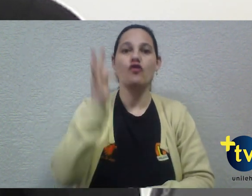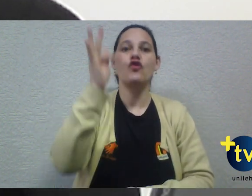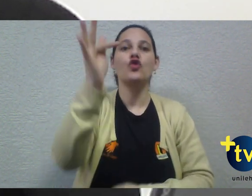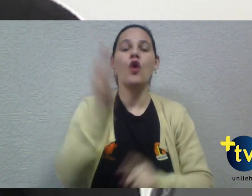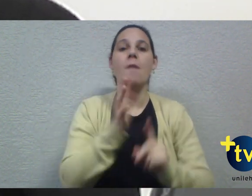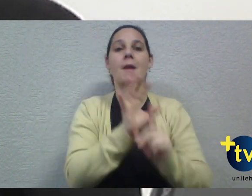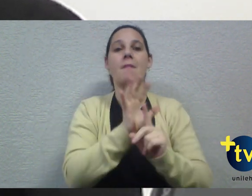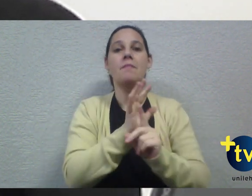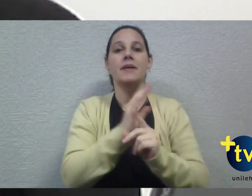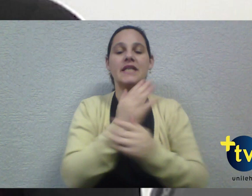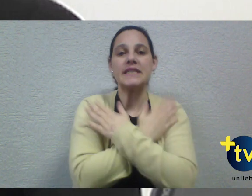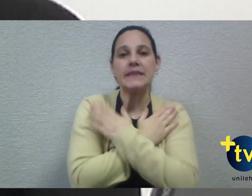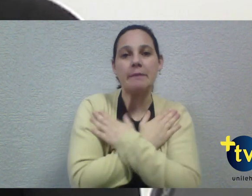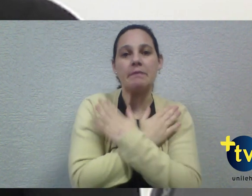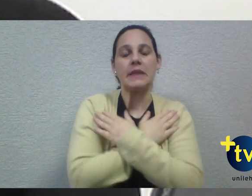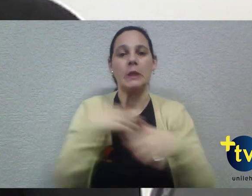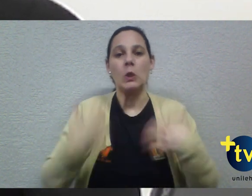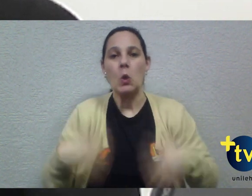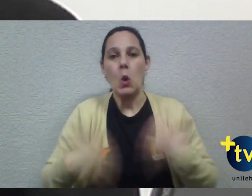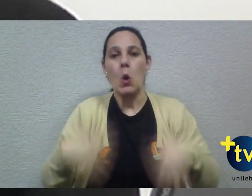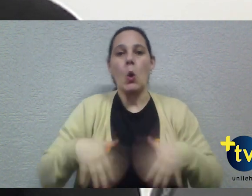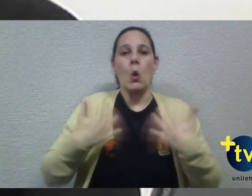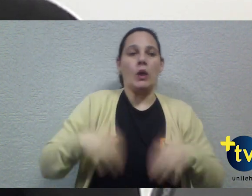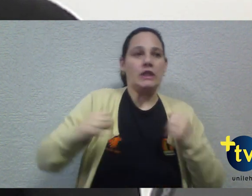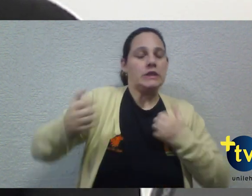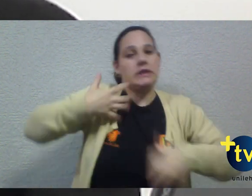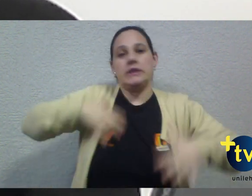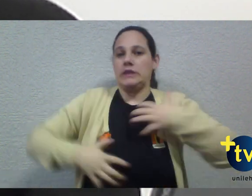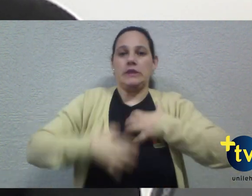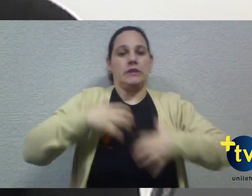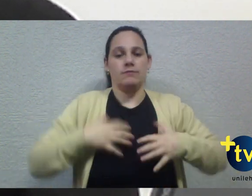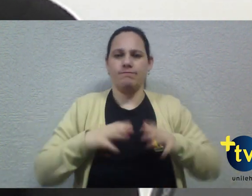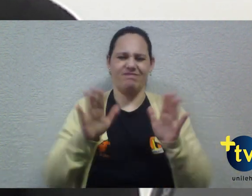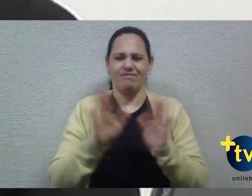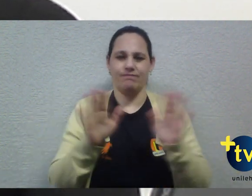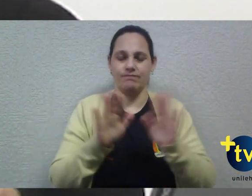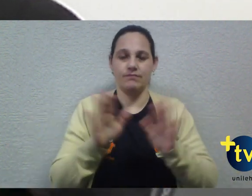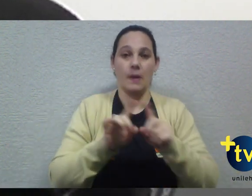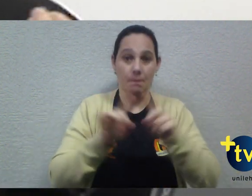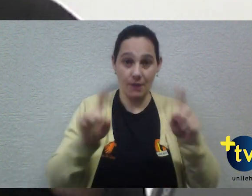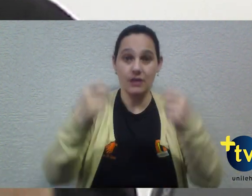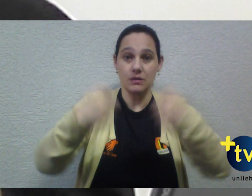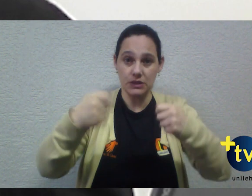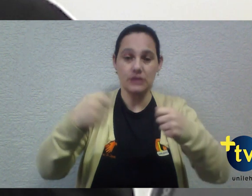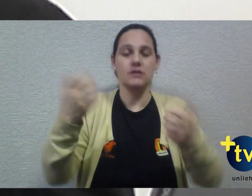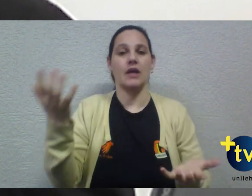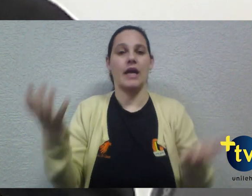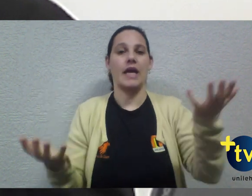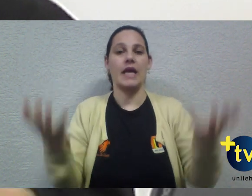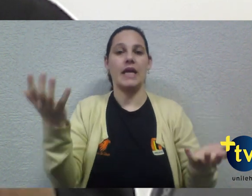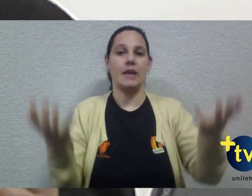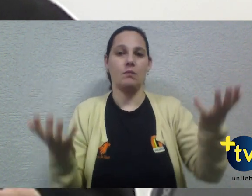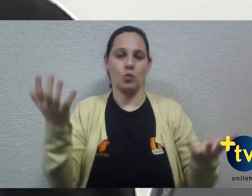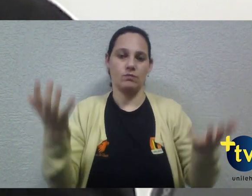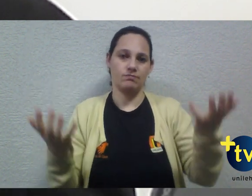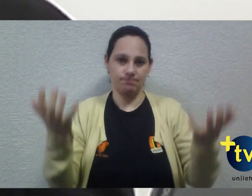futura ameaça de desemprego ou uma futura ameaça de existência, mas que é possível essa parceria das ODS para